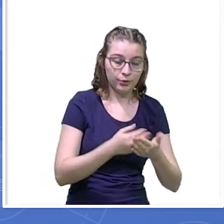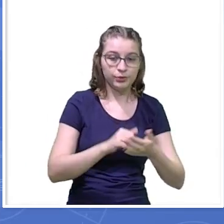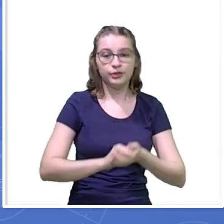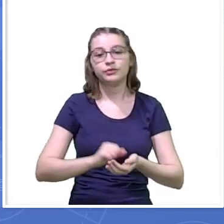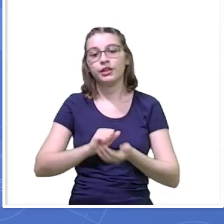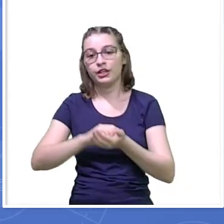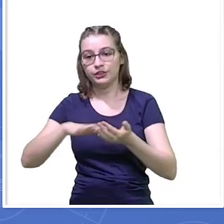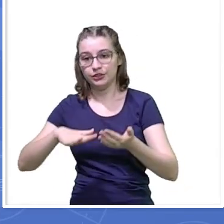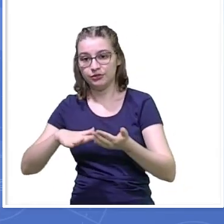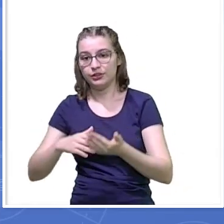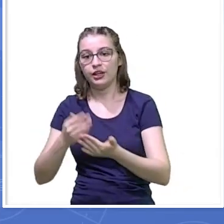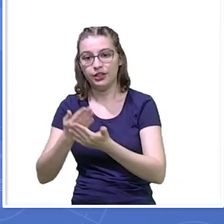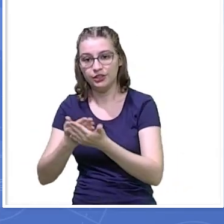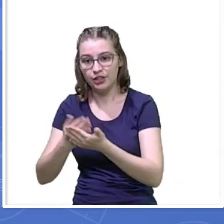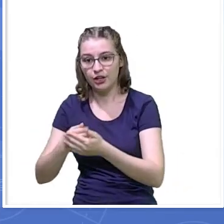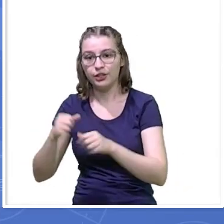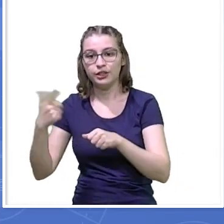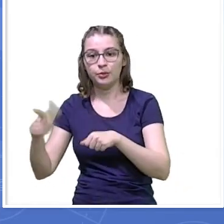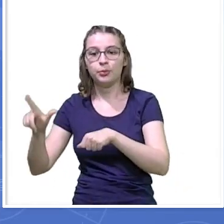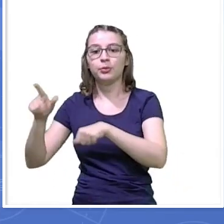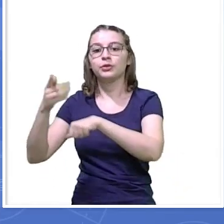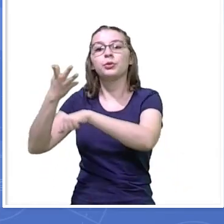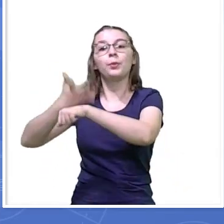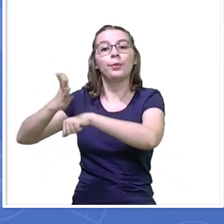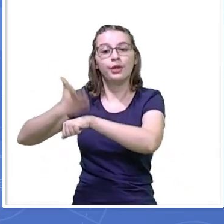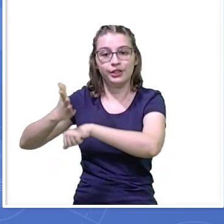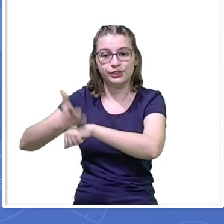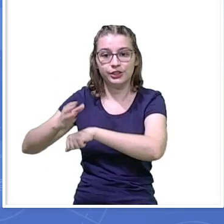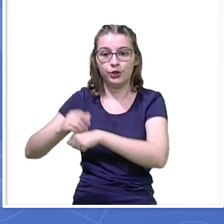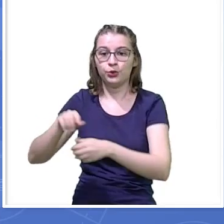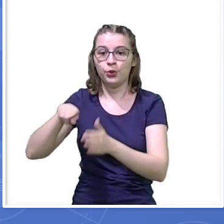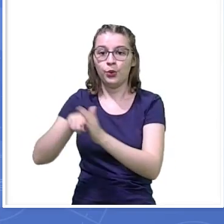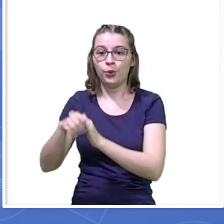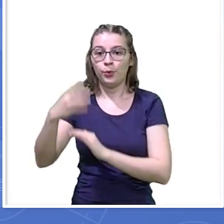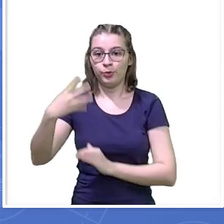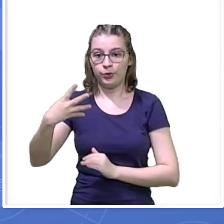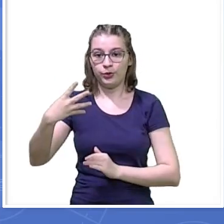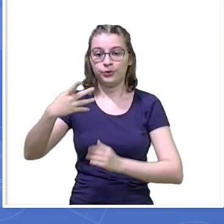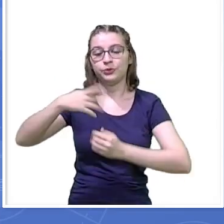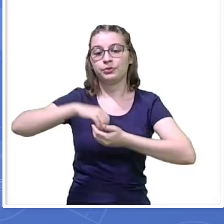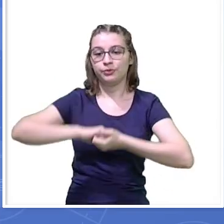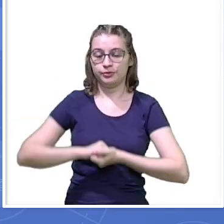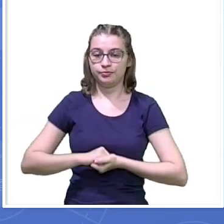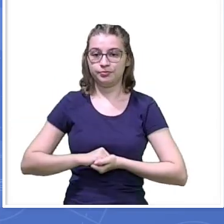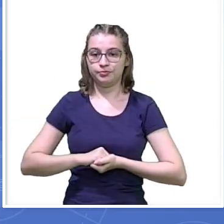da aula e em seguida o praticando com 4 questões sobre o conteúdo,